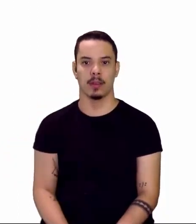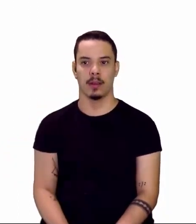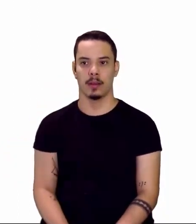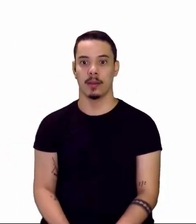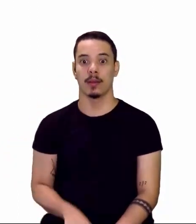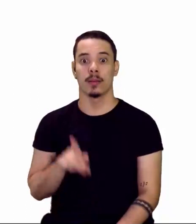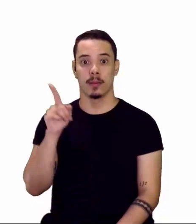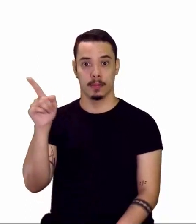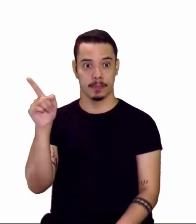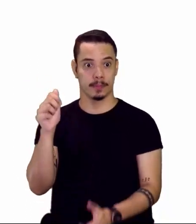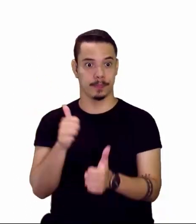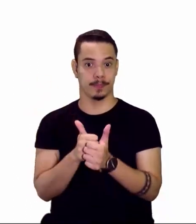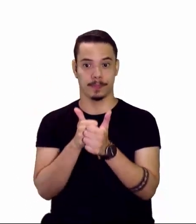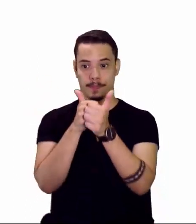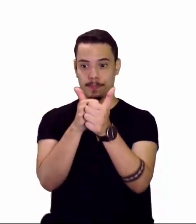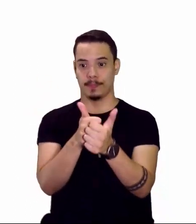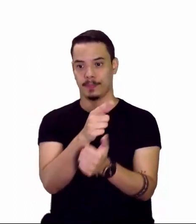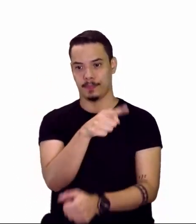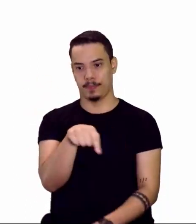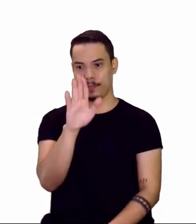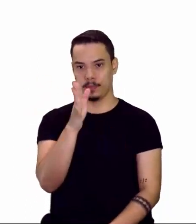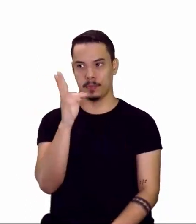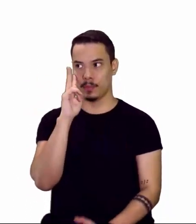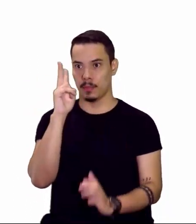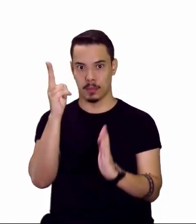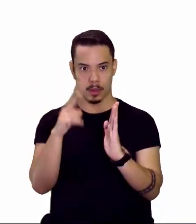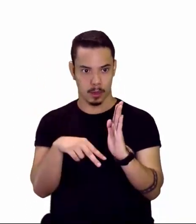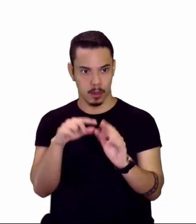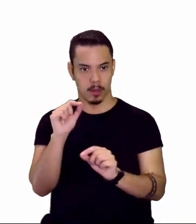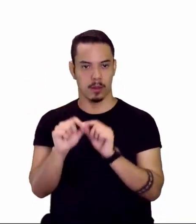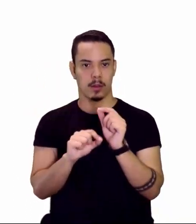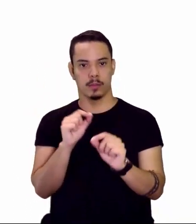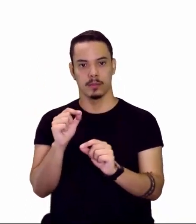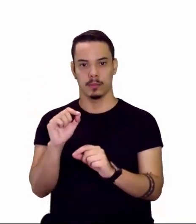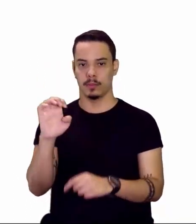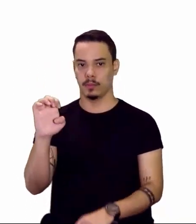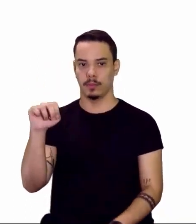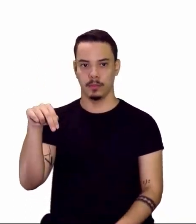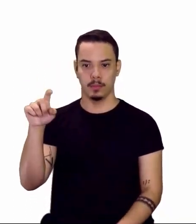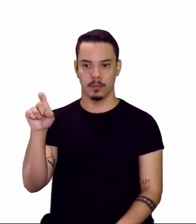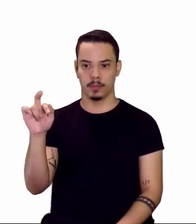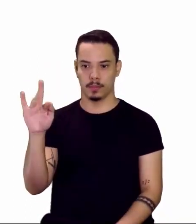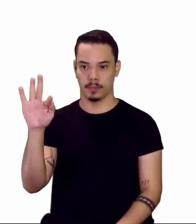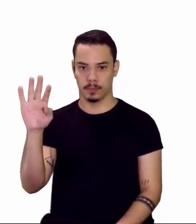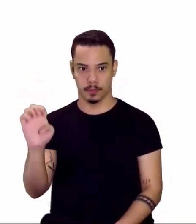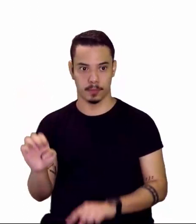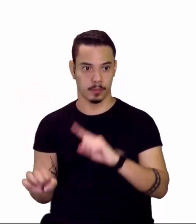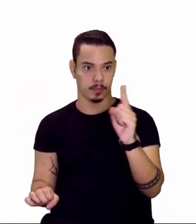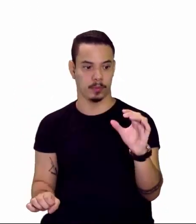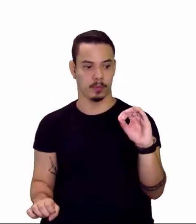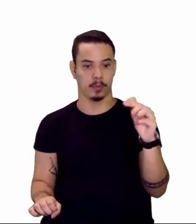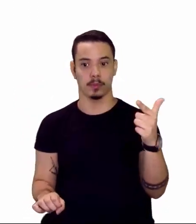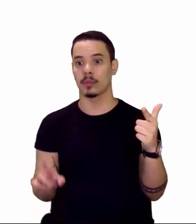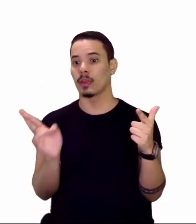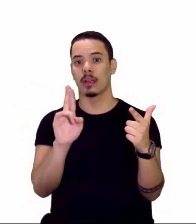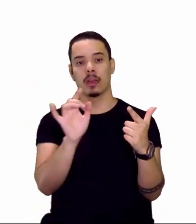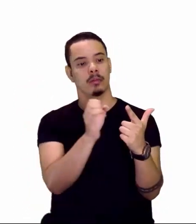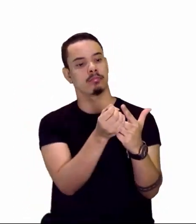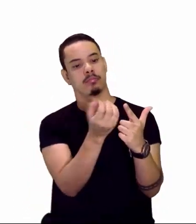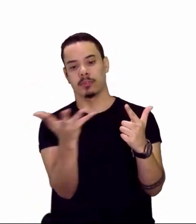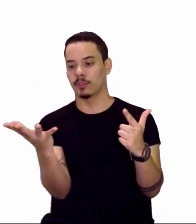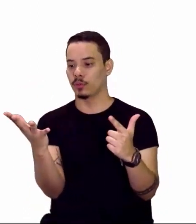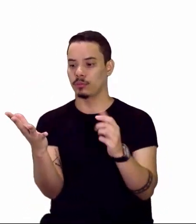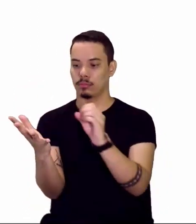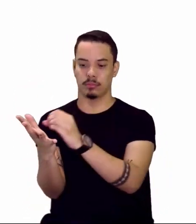Isso, conforme vocês viram, entre o enxofre e o oxigênio. Quem foi que emprestou o par de elétrons? Quem foi que